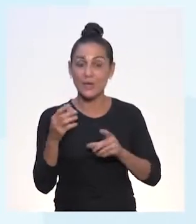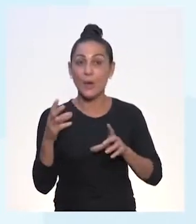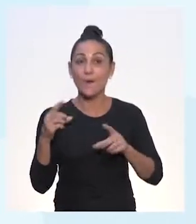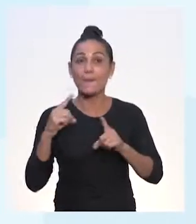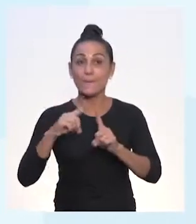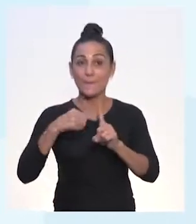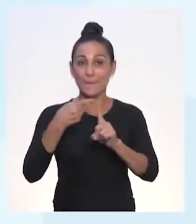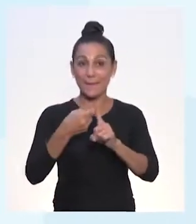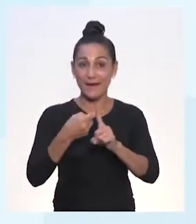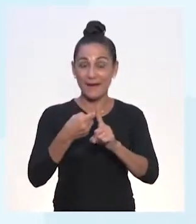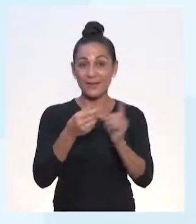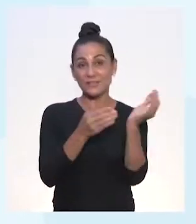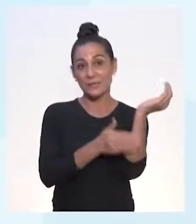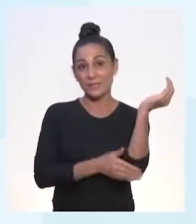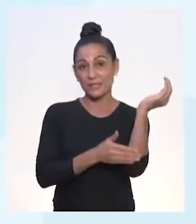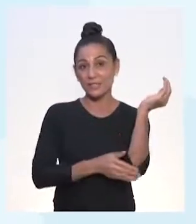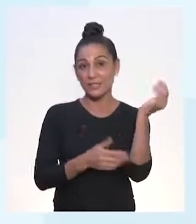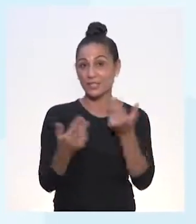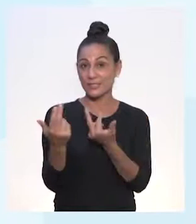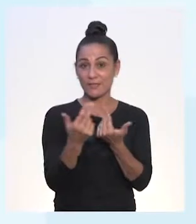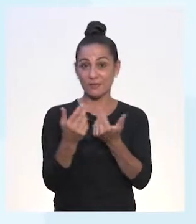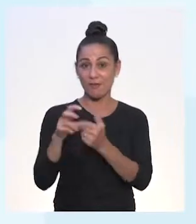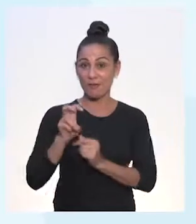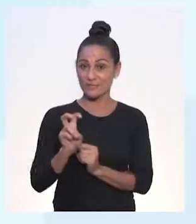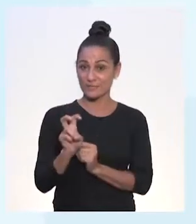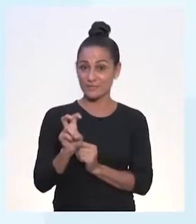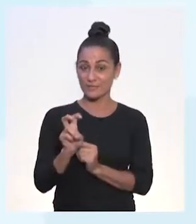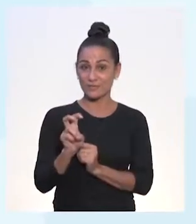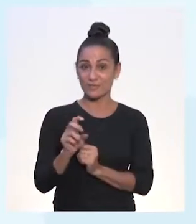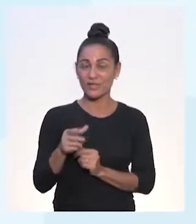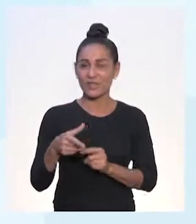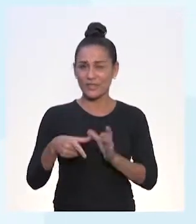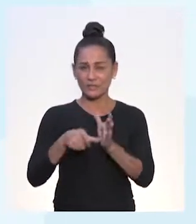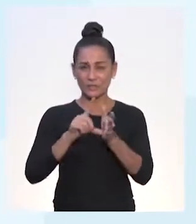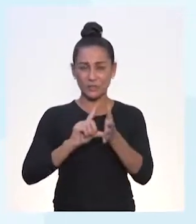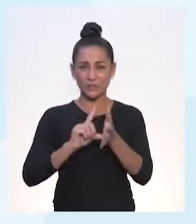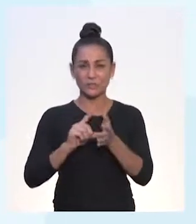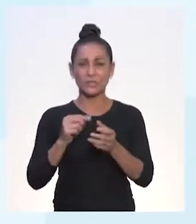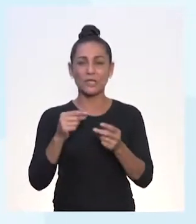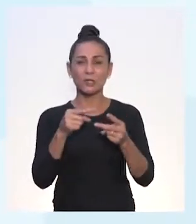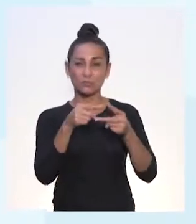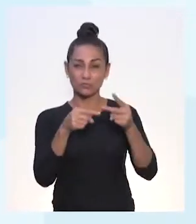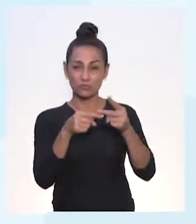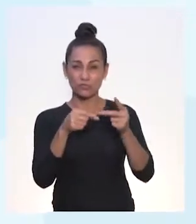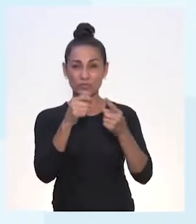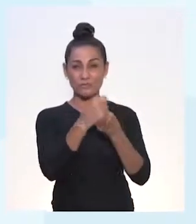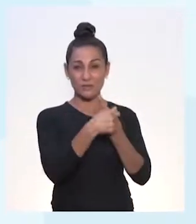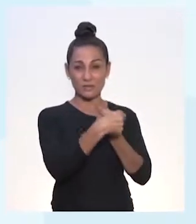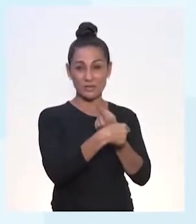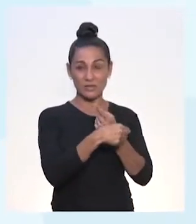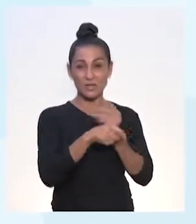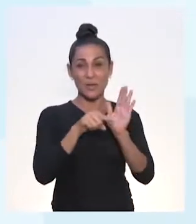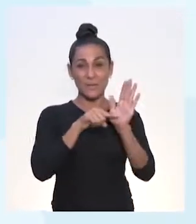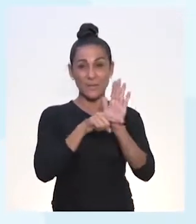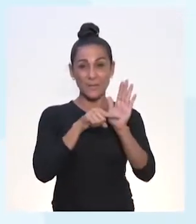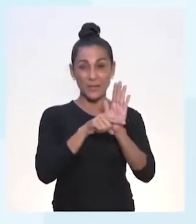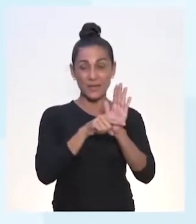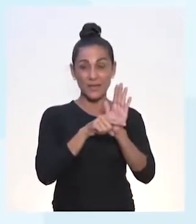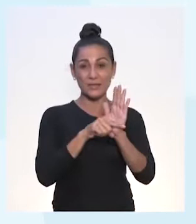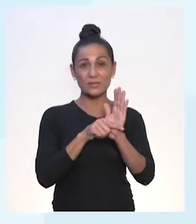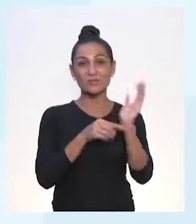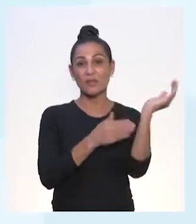mais o abacaxi tem que dar 5 aqui, já escrevi. Na anterior, ó, 2 bananas menos o abacaxi dá 0.